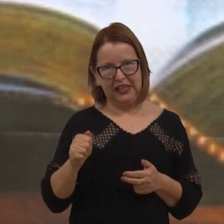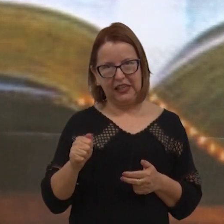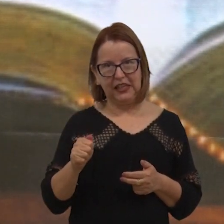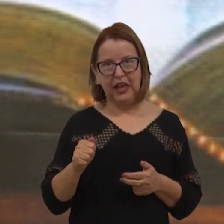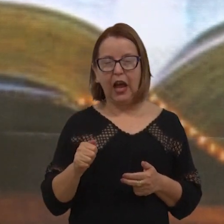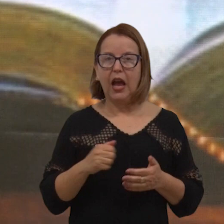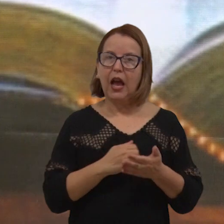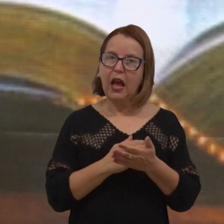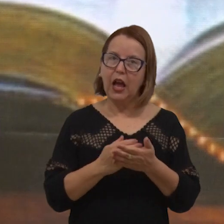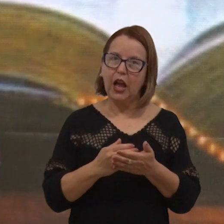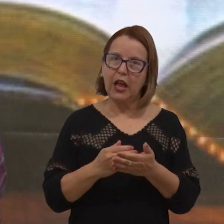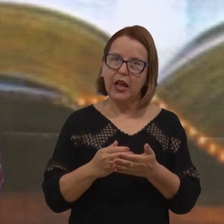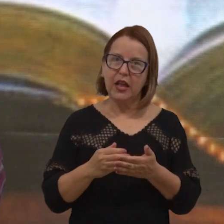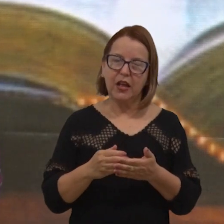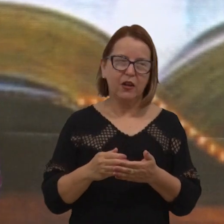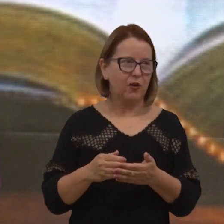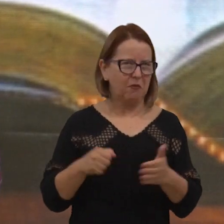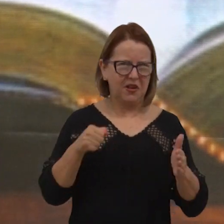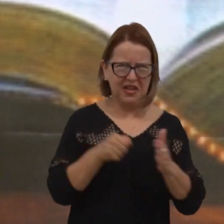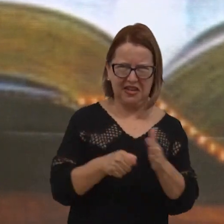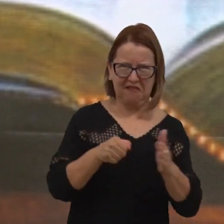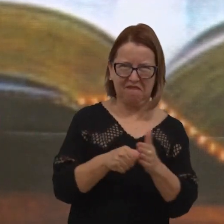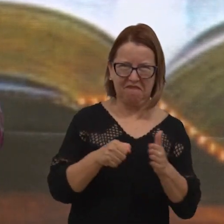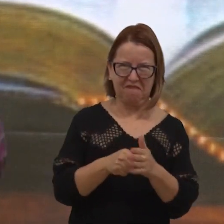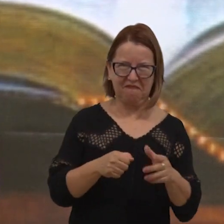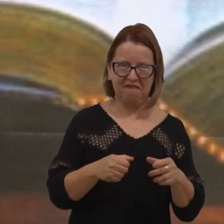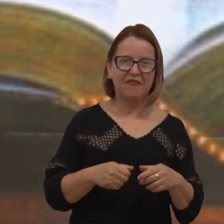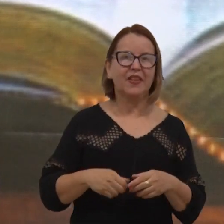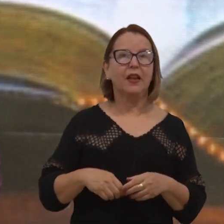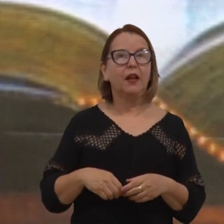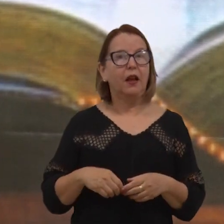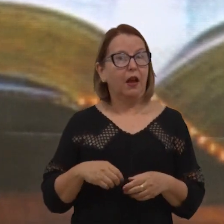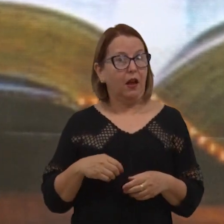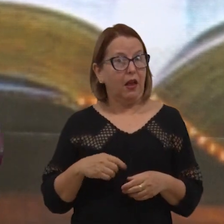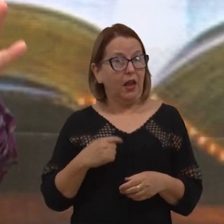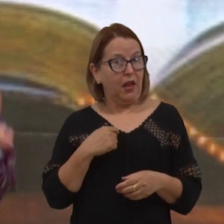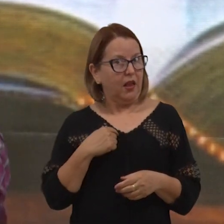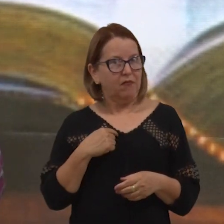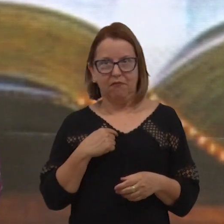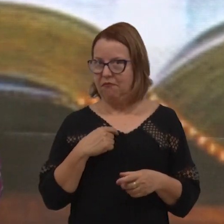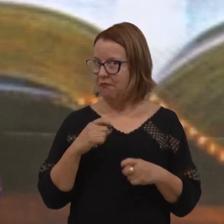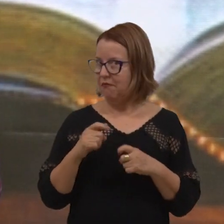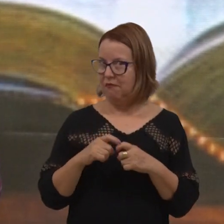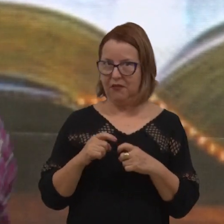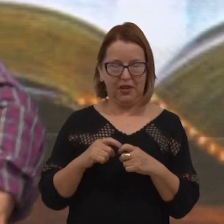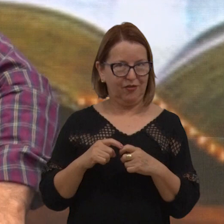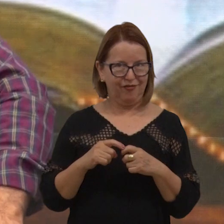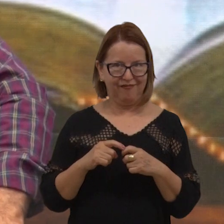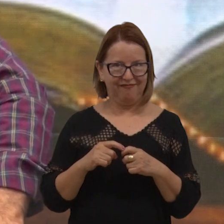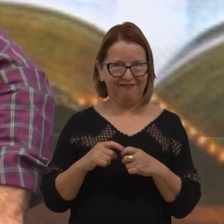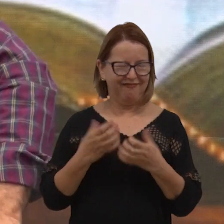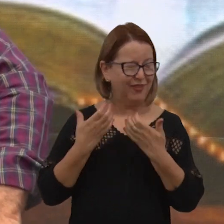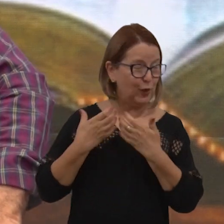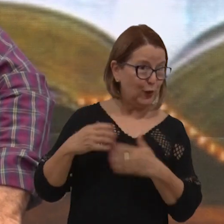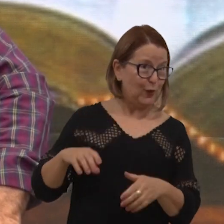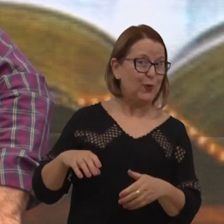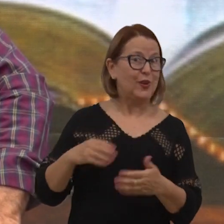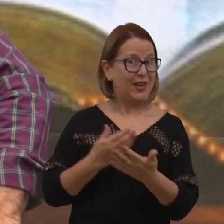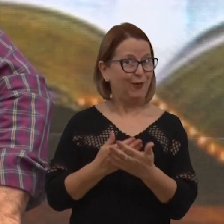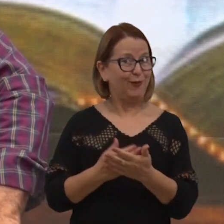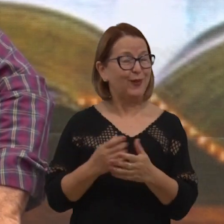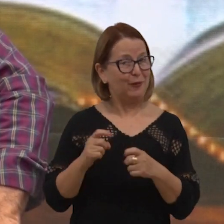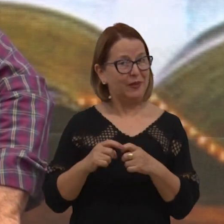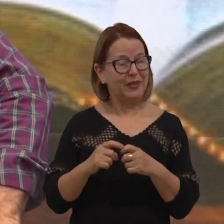atacá-los. Meus irmãos, eu quero dizer para vocês que eu não sou médico, eu não pretendo fazer medicina, mas eu quero